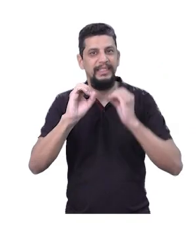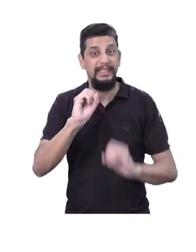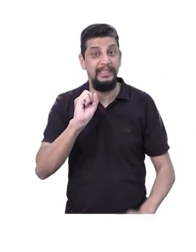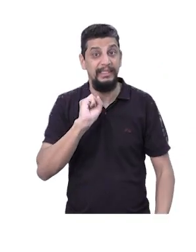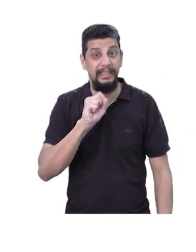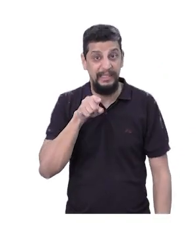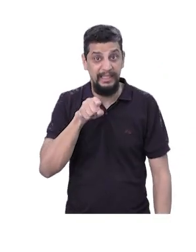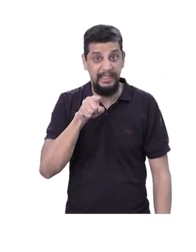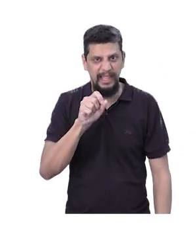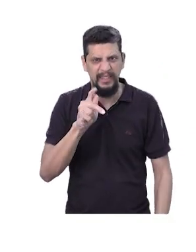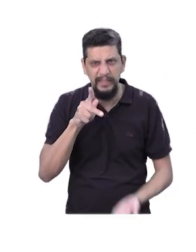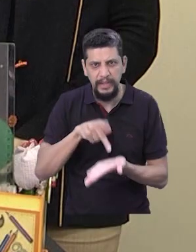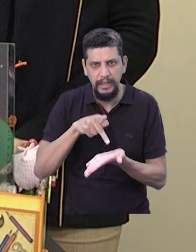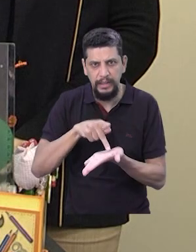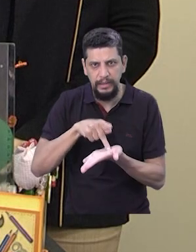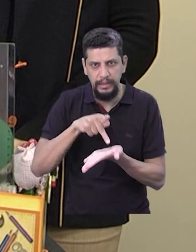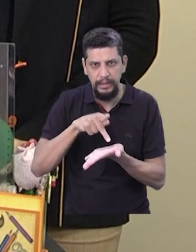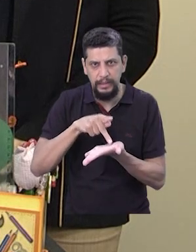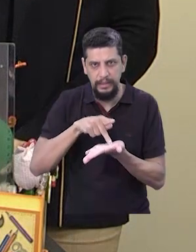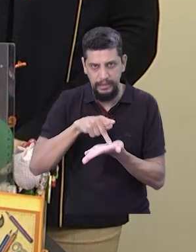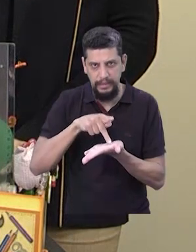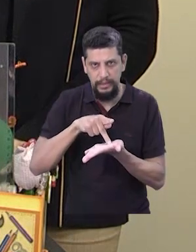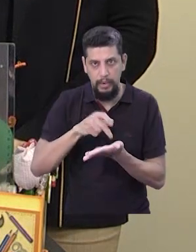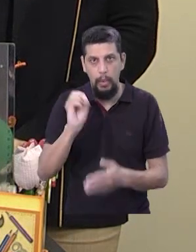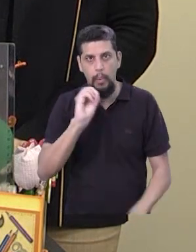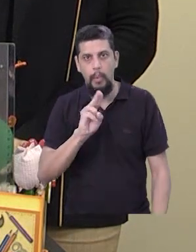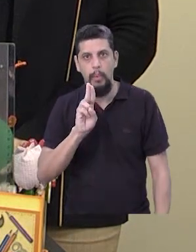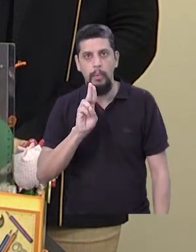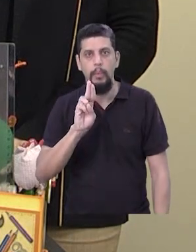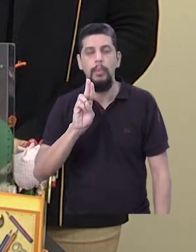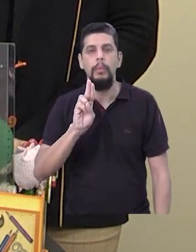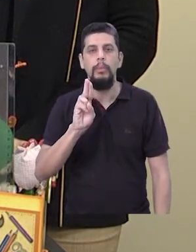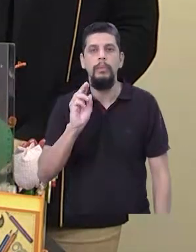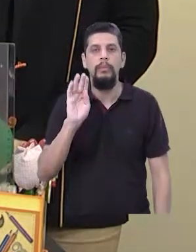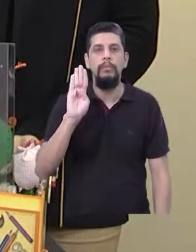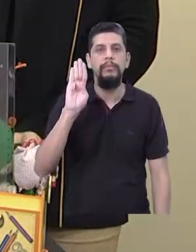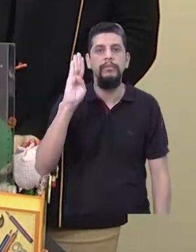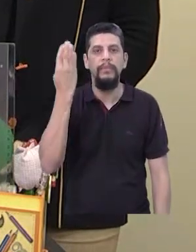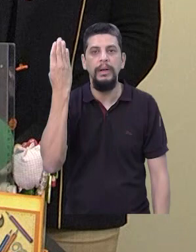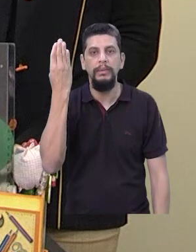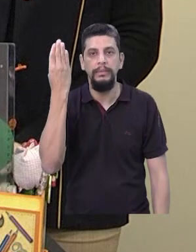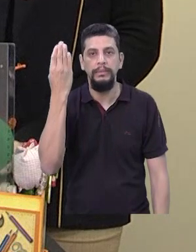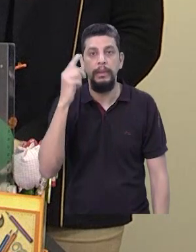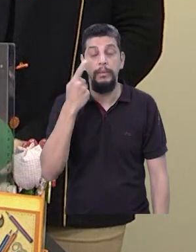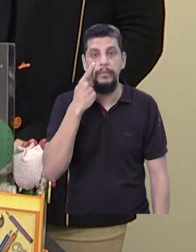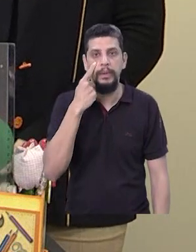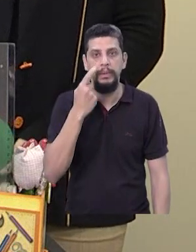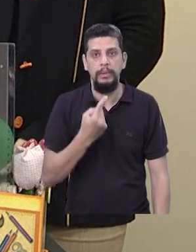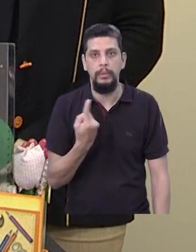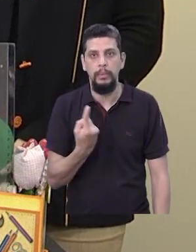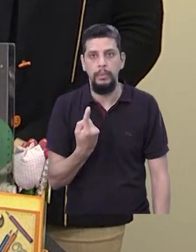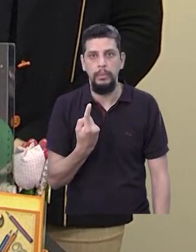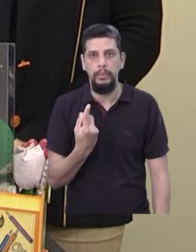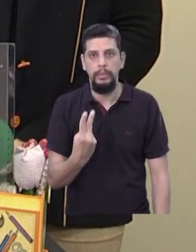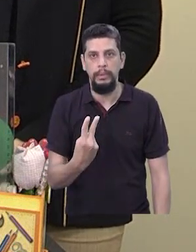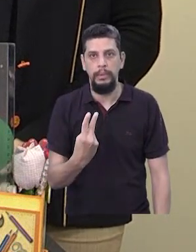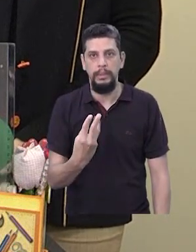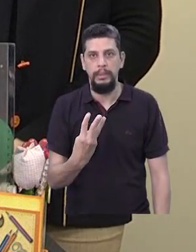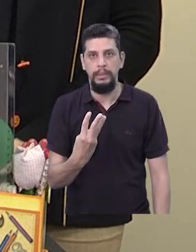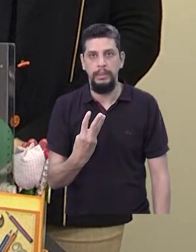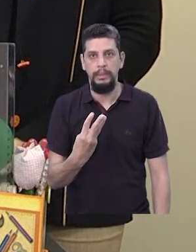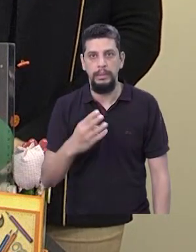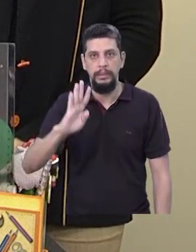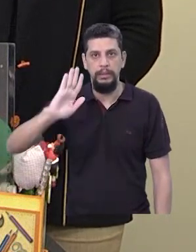Será? Vamos ver lá. Escolha um lápis. Se for verdadeiro, levante a plaquinha verde. Se for falso, levante a plaquinha vermelha. Tá.